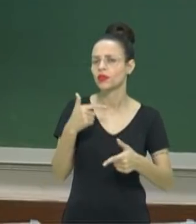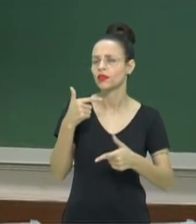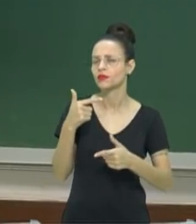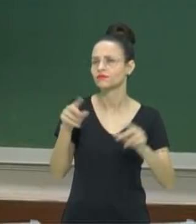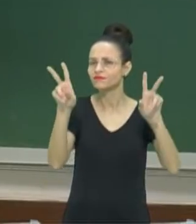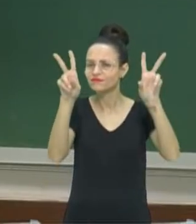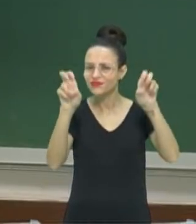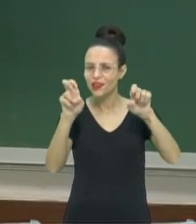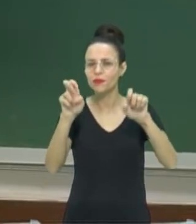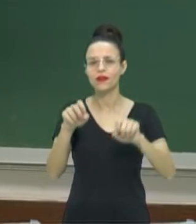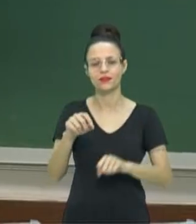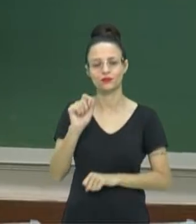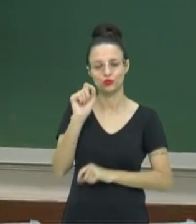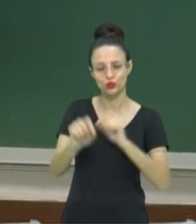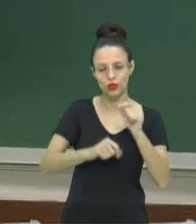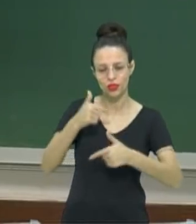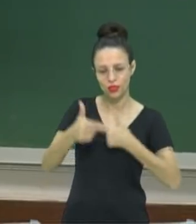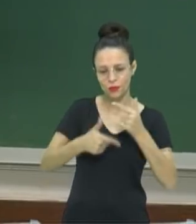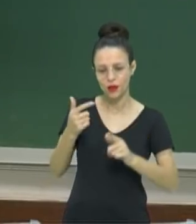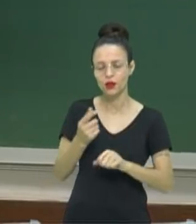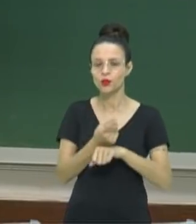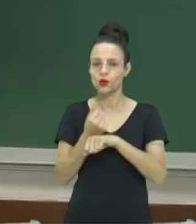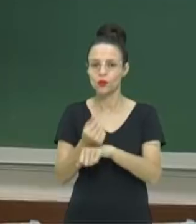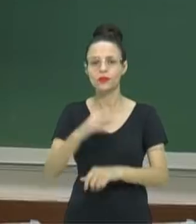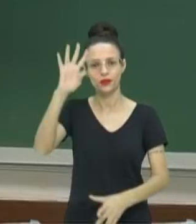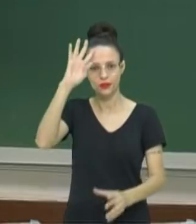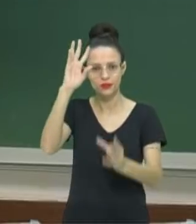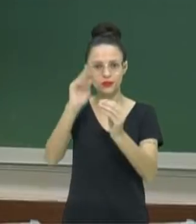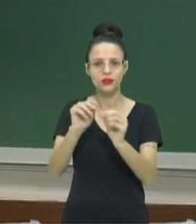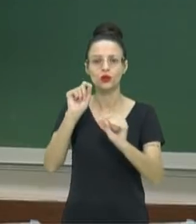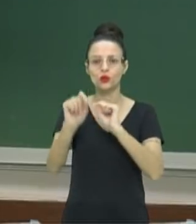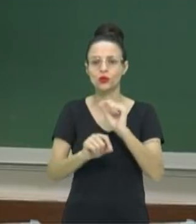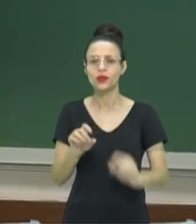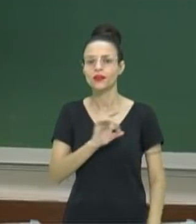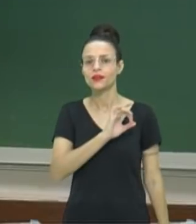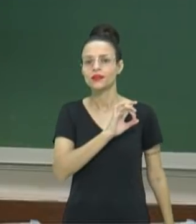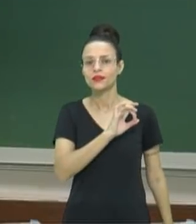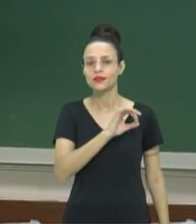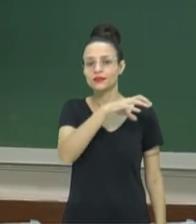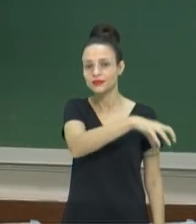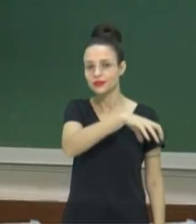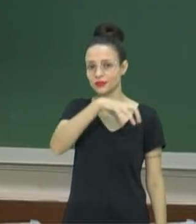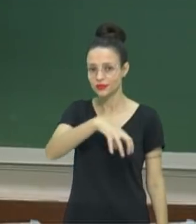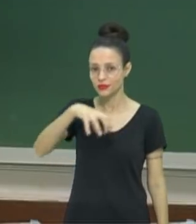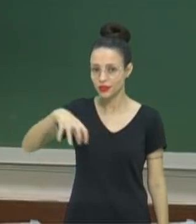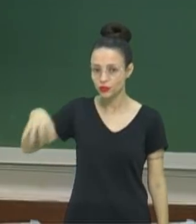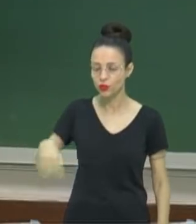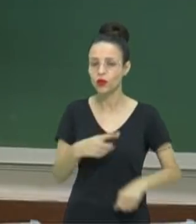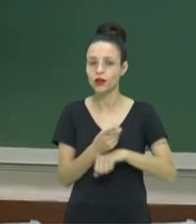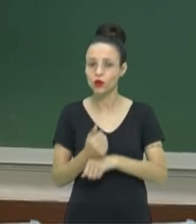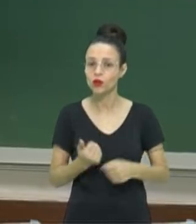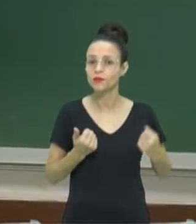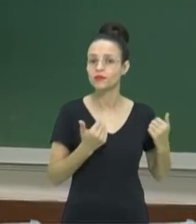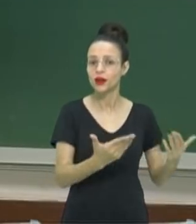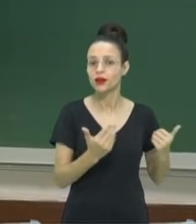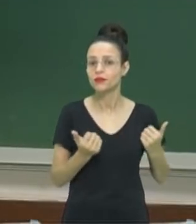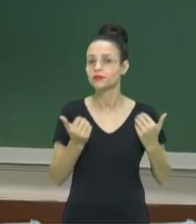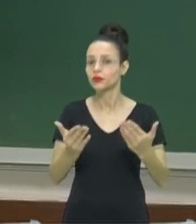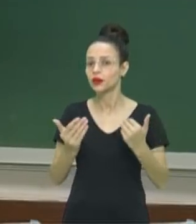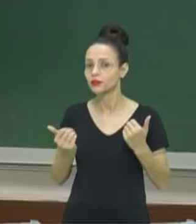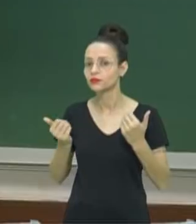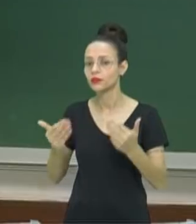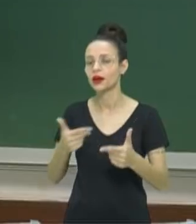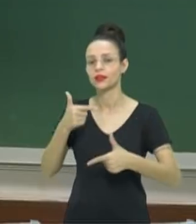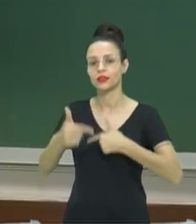econômicas? Porque é entender qual é a participação de cada setor da economia para a geração de